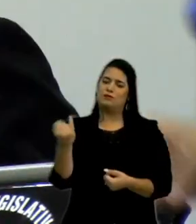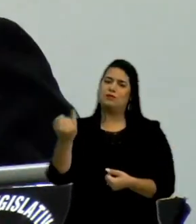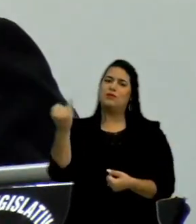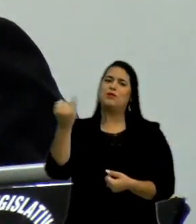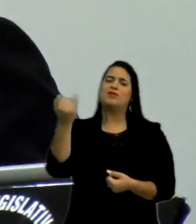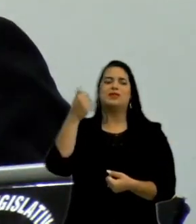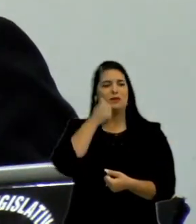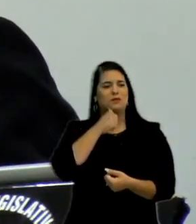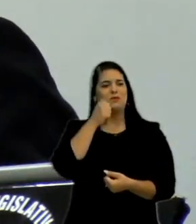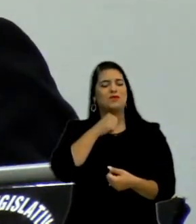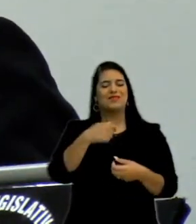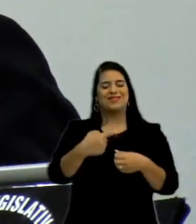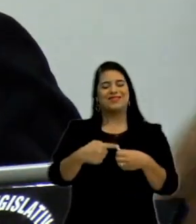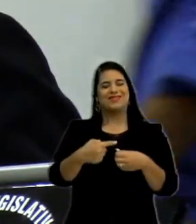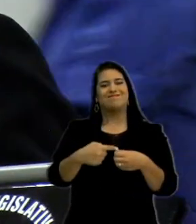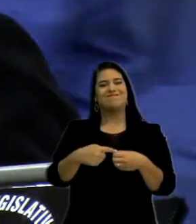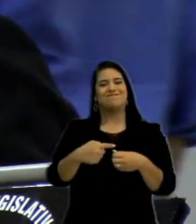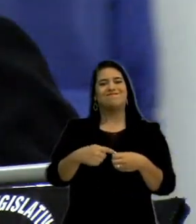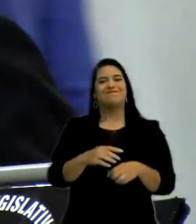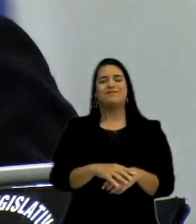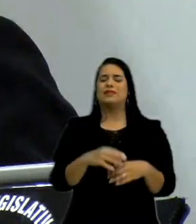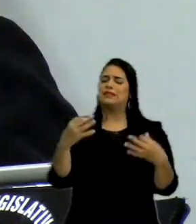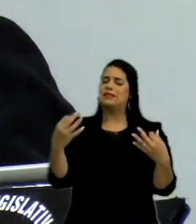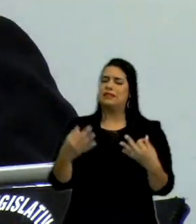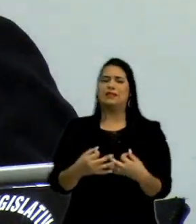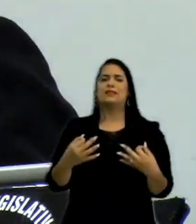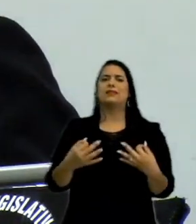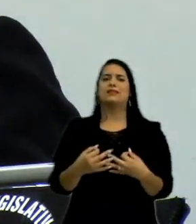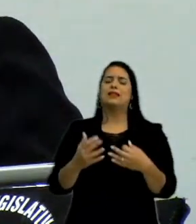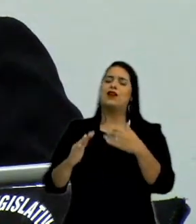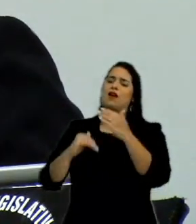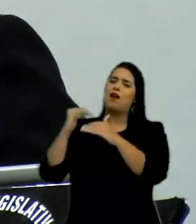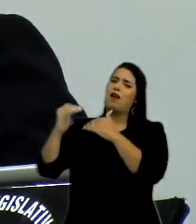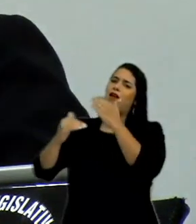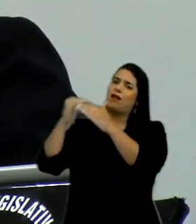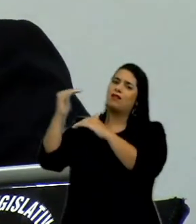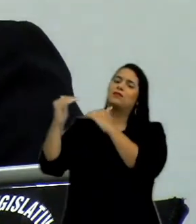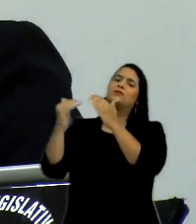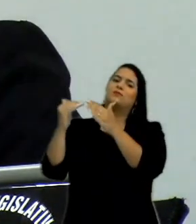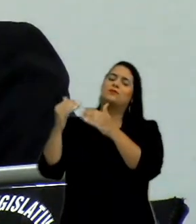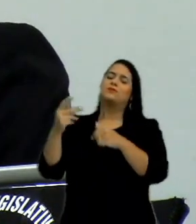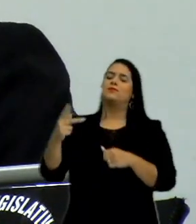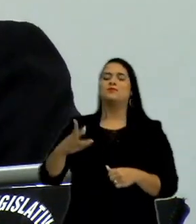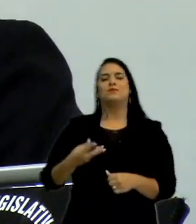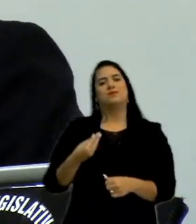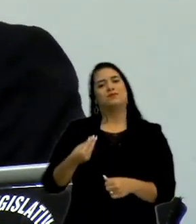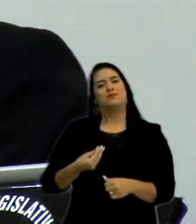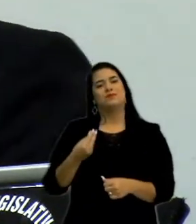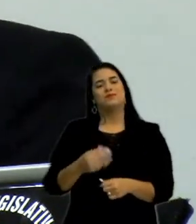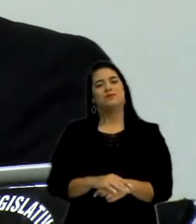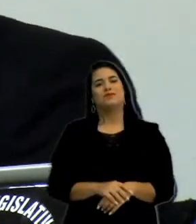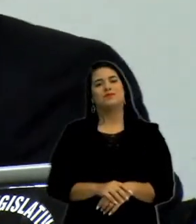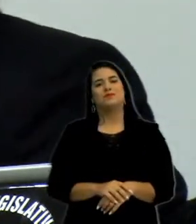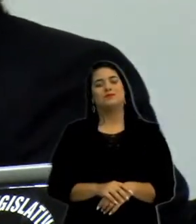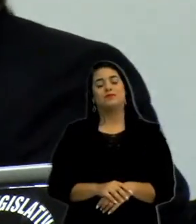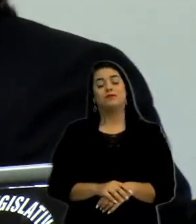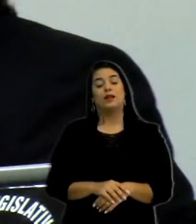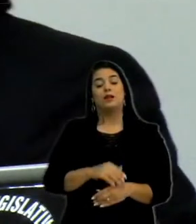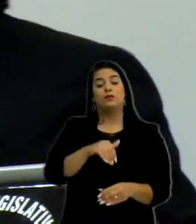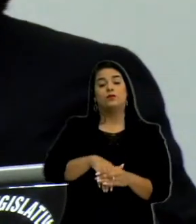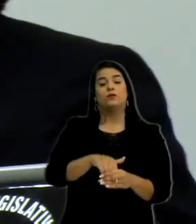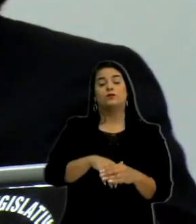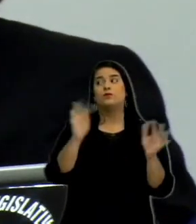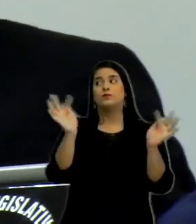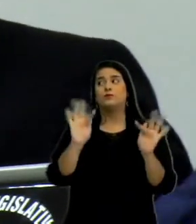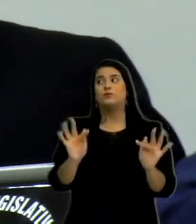município, mulher do nosso município, e tenho certeza que vai crescer ainda mais na sua vida. Dá aqui um voto de